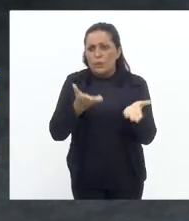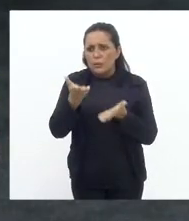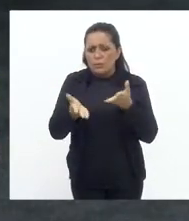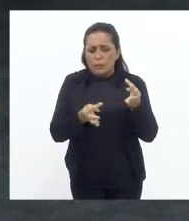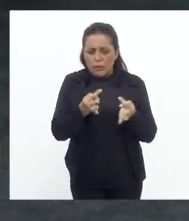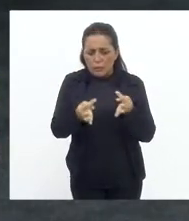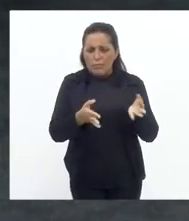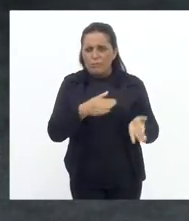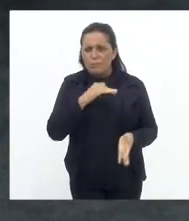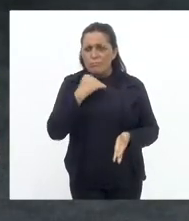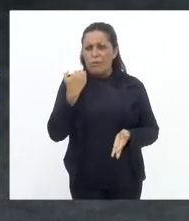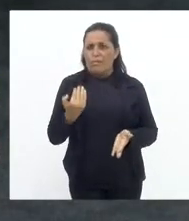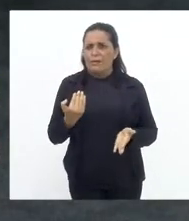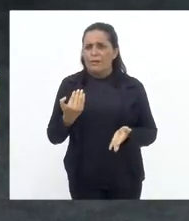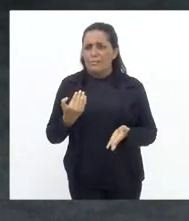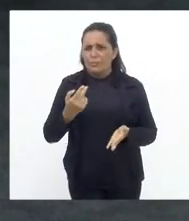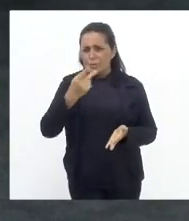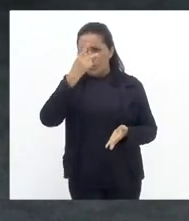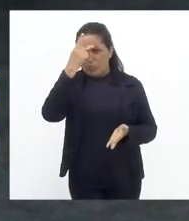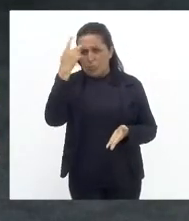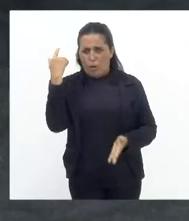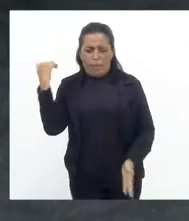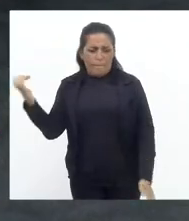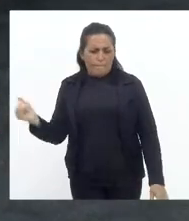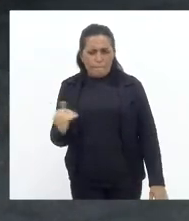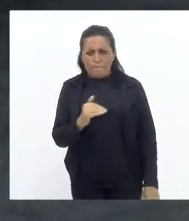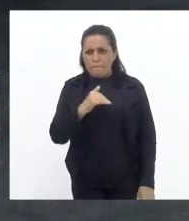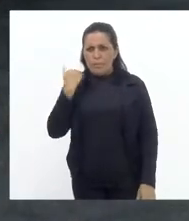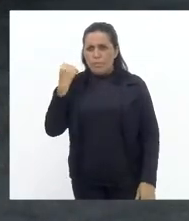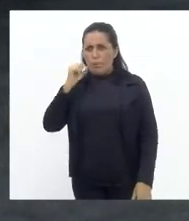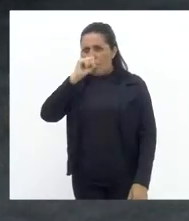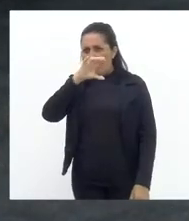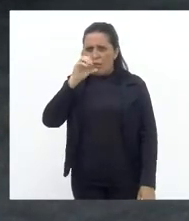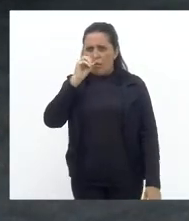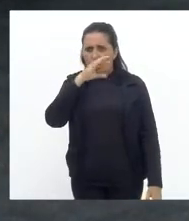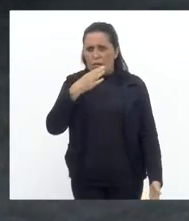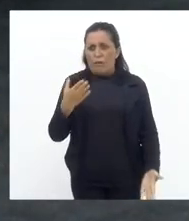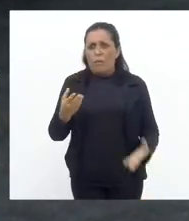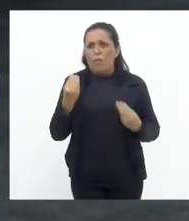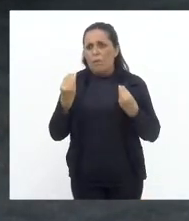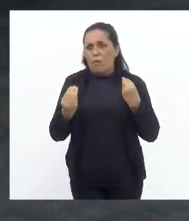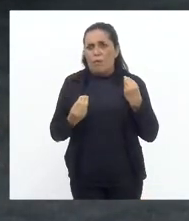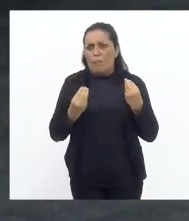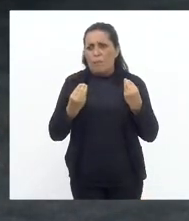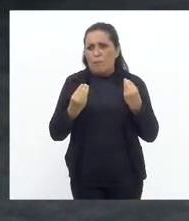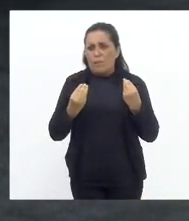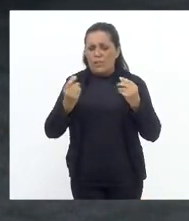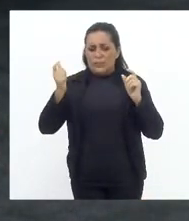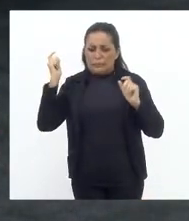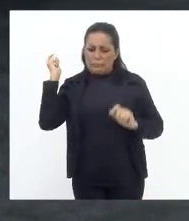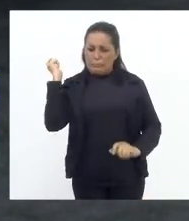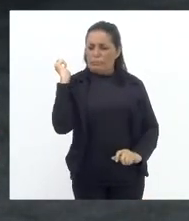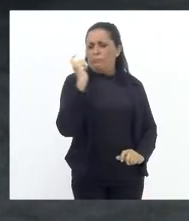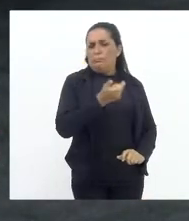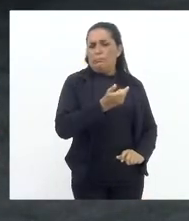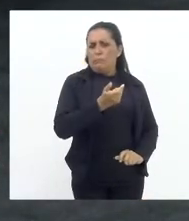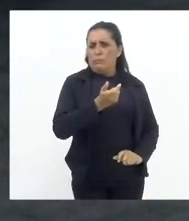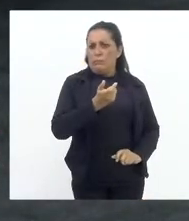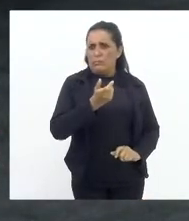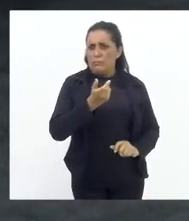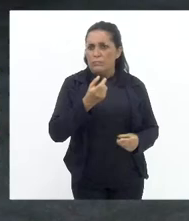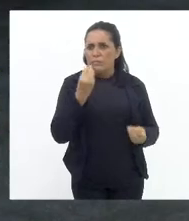morte como alguém que foi ripado é banalizar a morte é vulgarizar